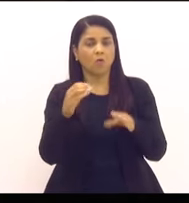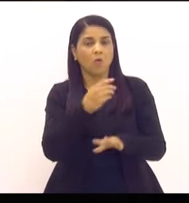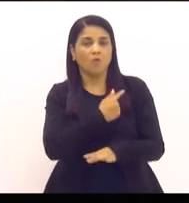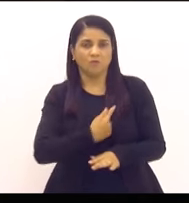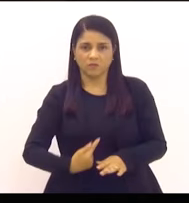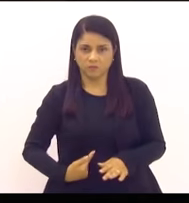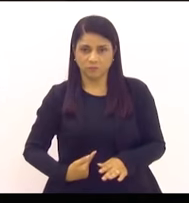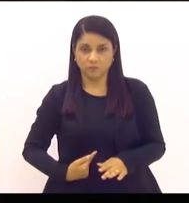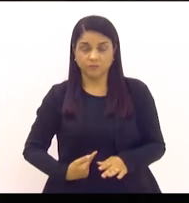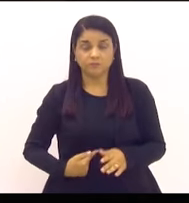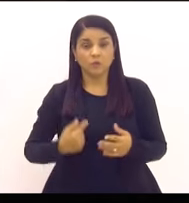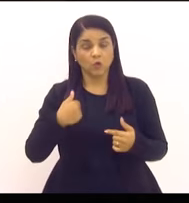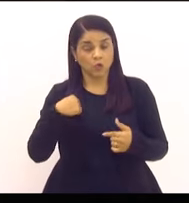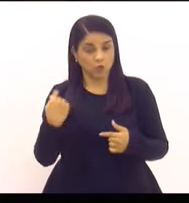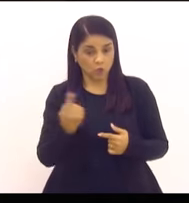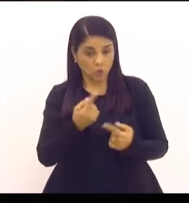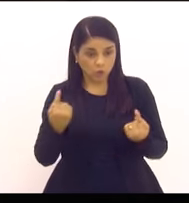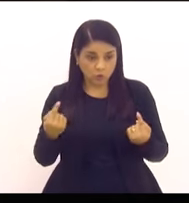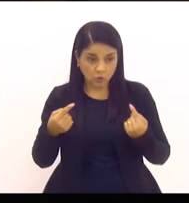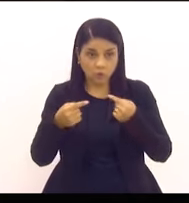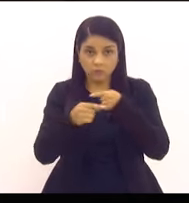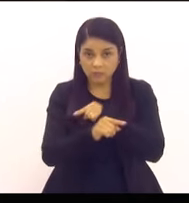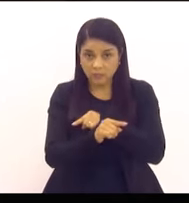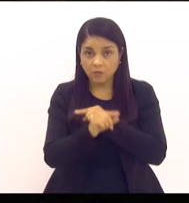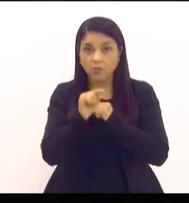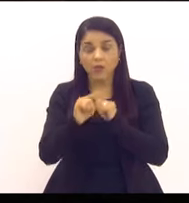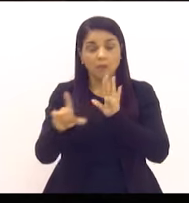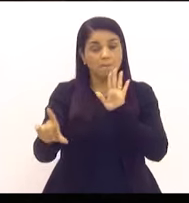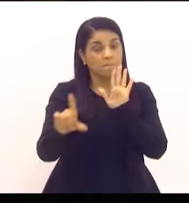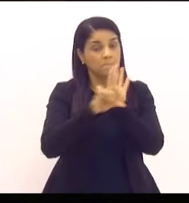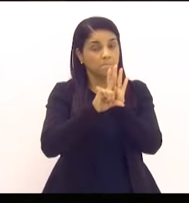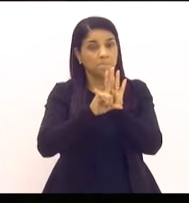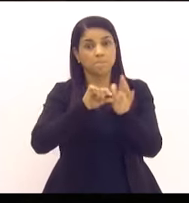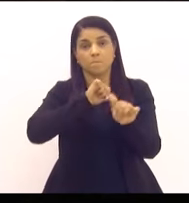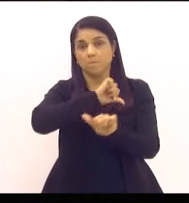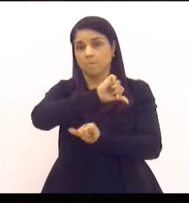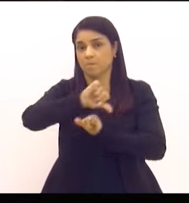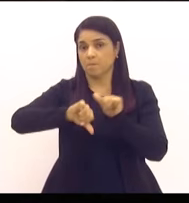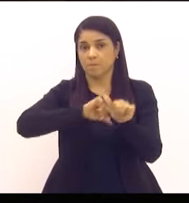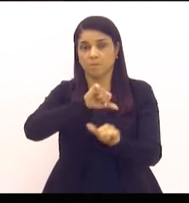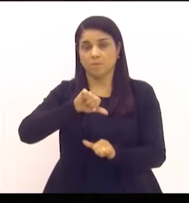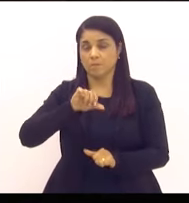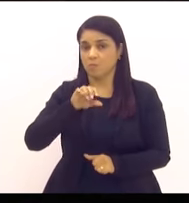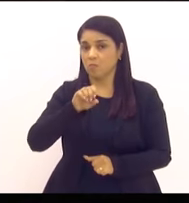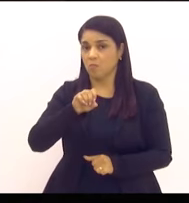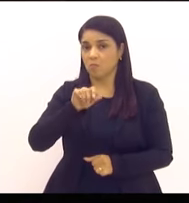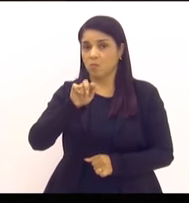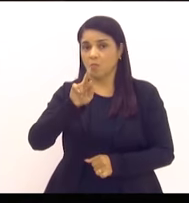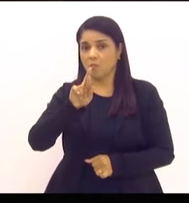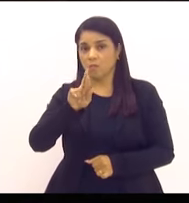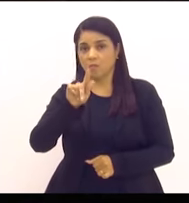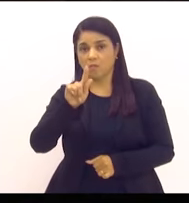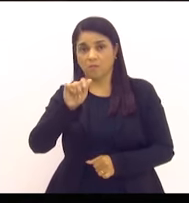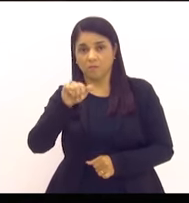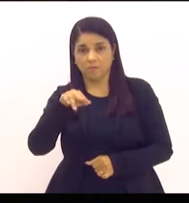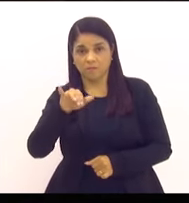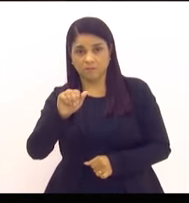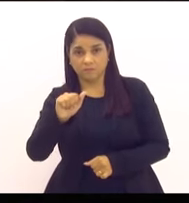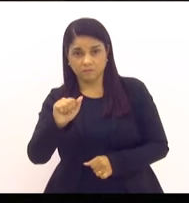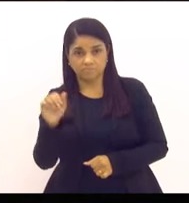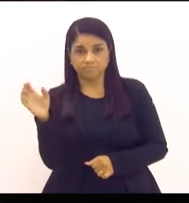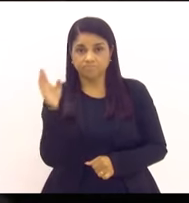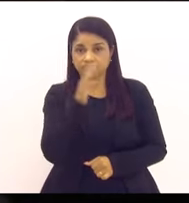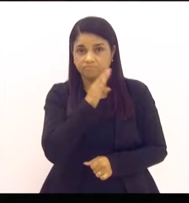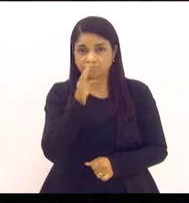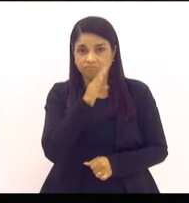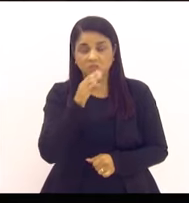estamos contrário é a mudança da lei orgânica nessa rapidez e sem